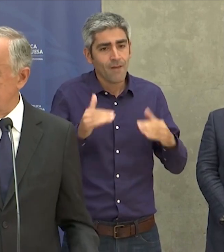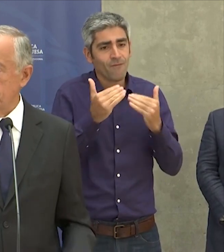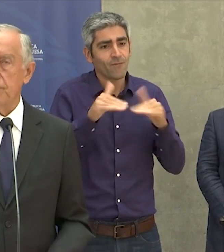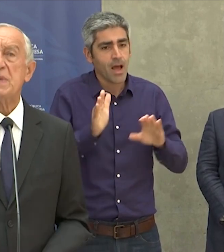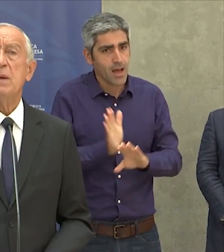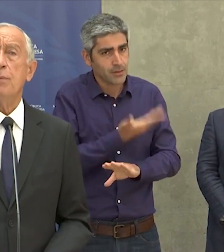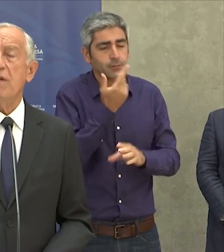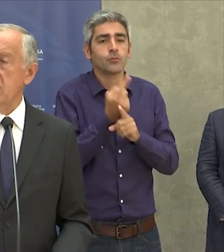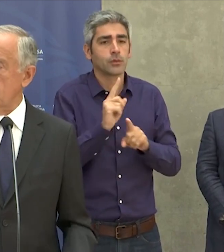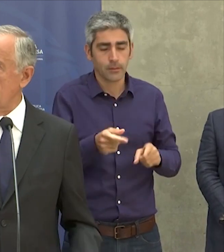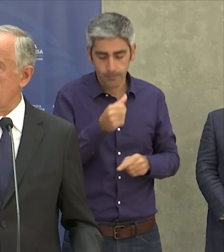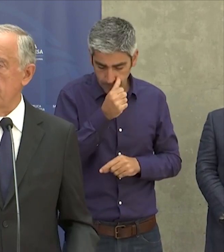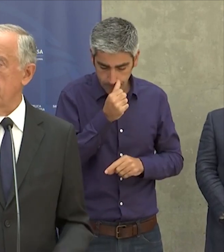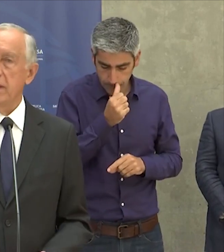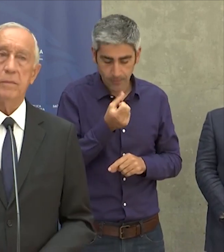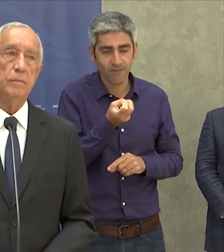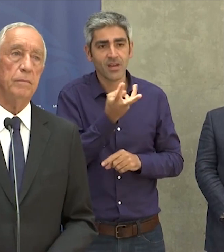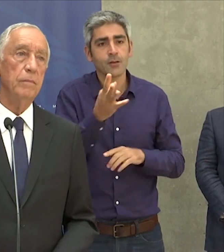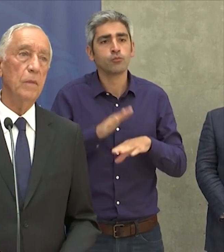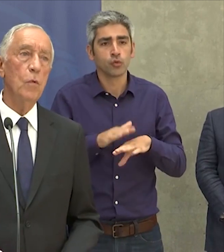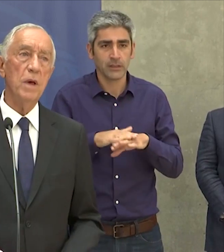fase? Por várias razões.